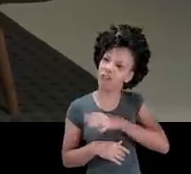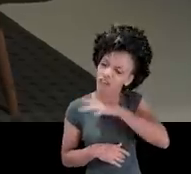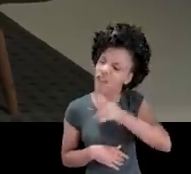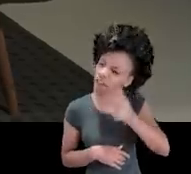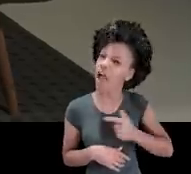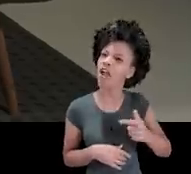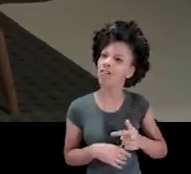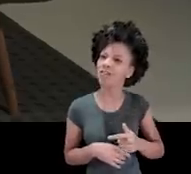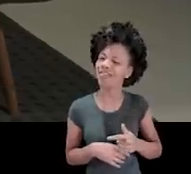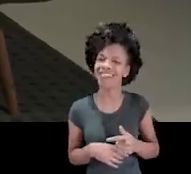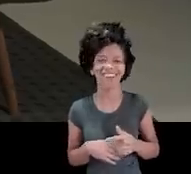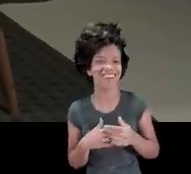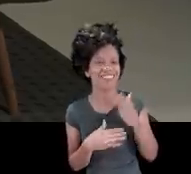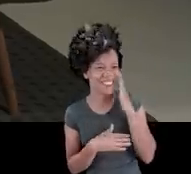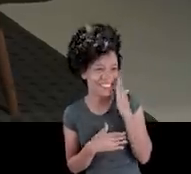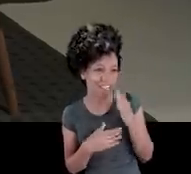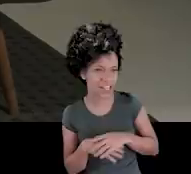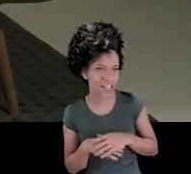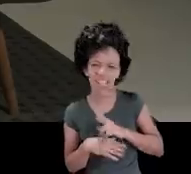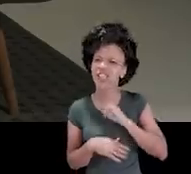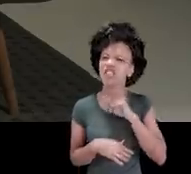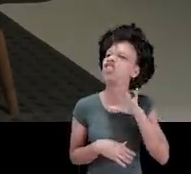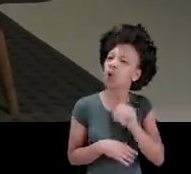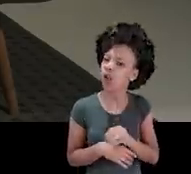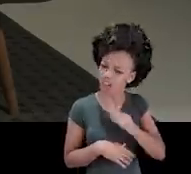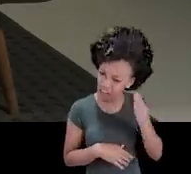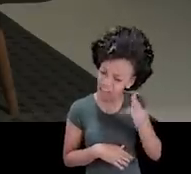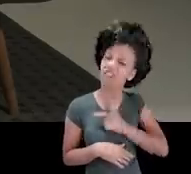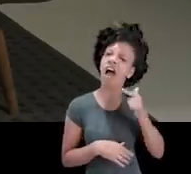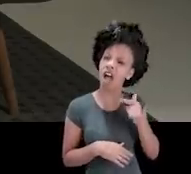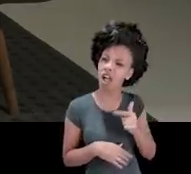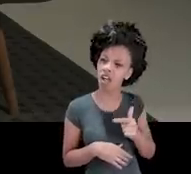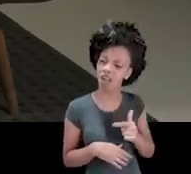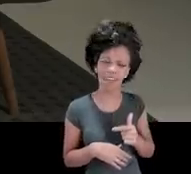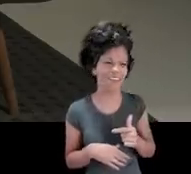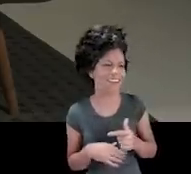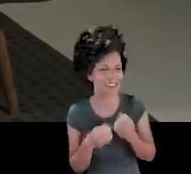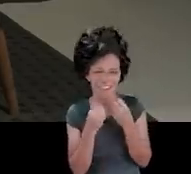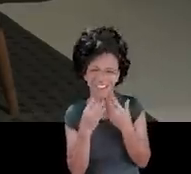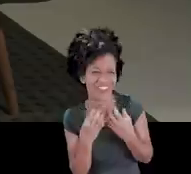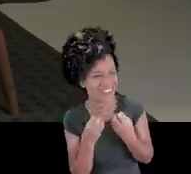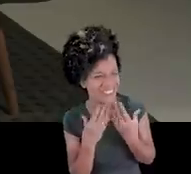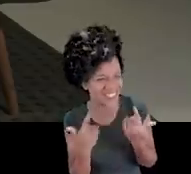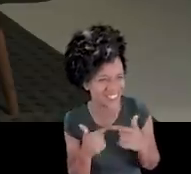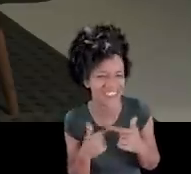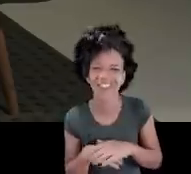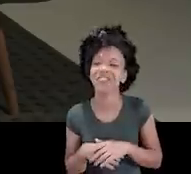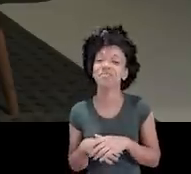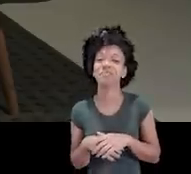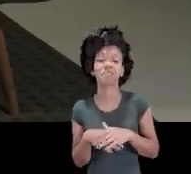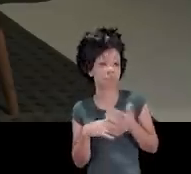ouviu falar de careca? Ele já vai, ó, seu ridículo. Você já ouviu falar de careca? Isso é muito bom. Você ouviu a palavra de um cara?